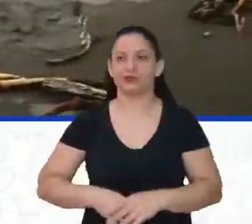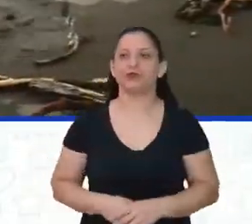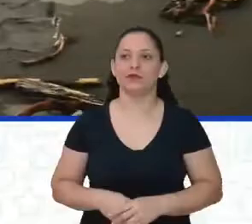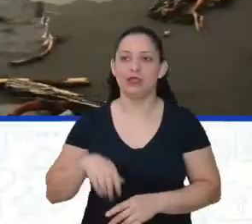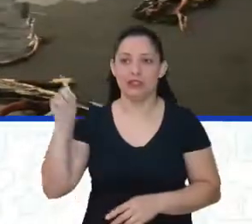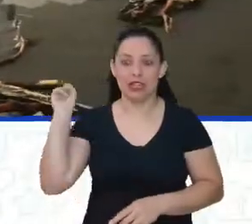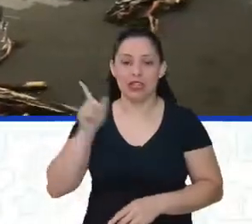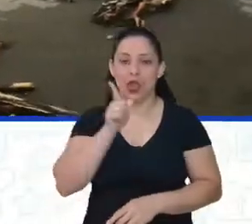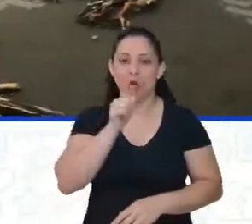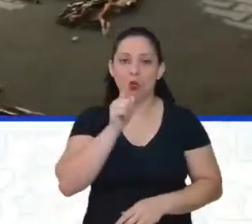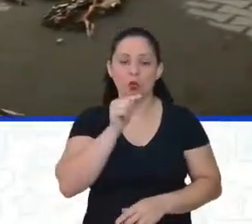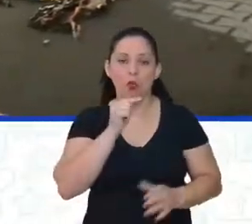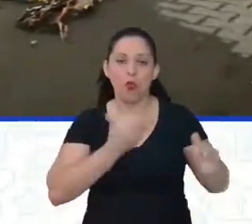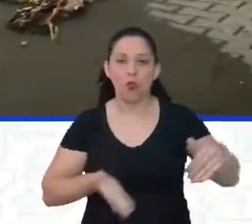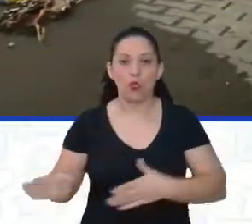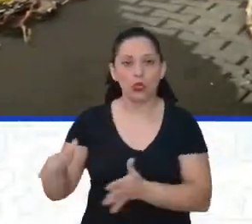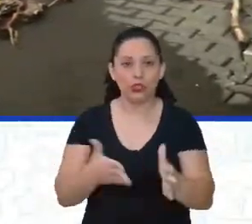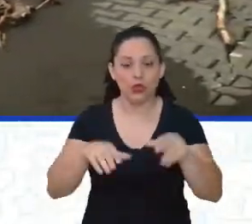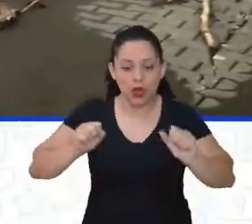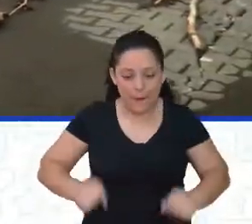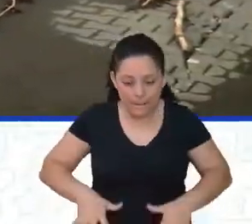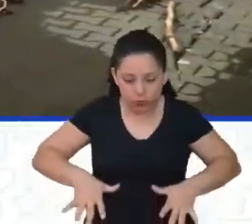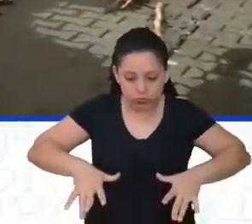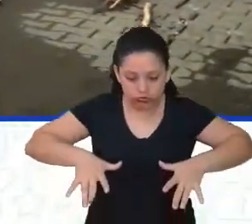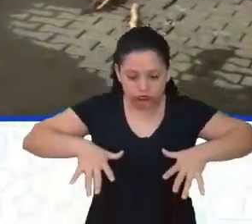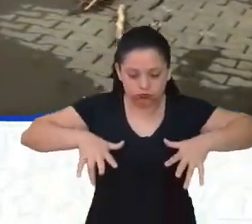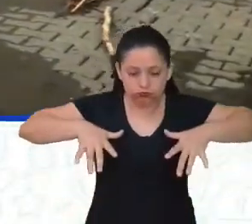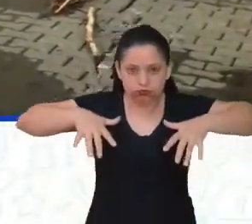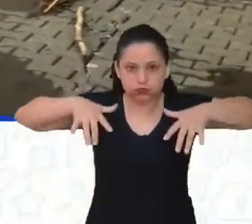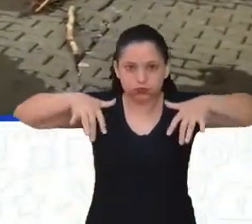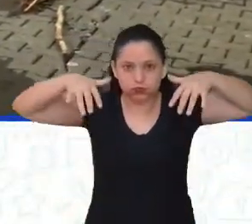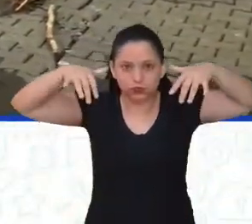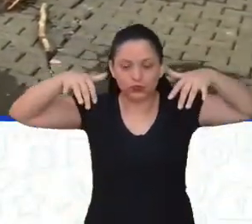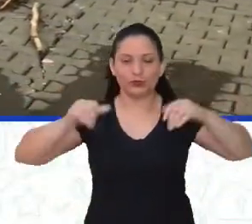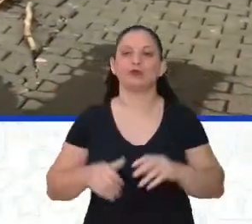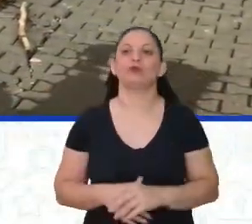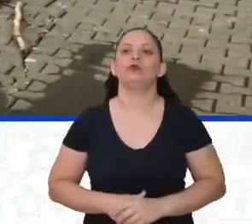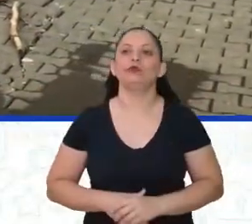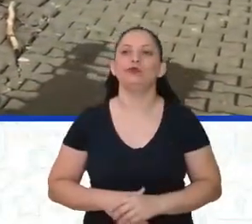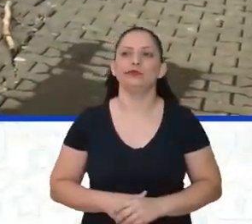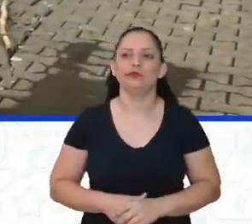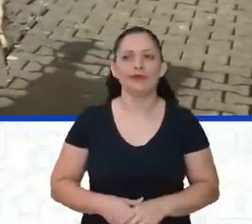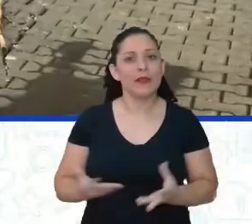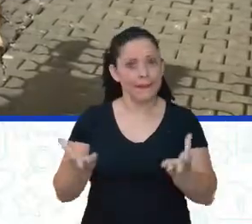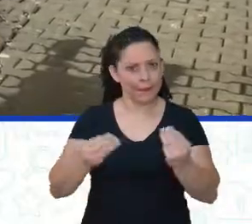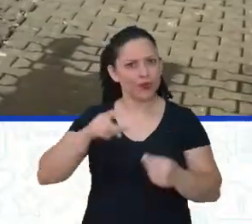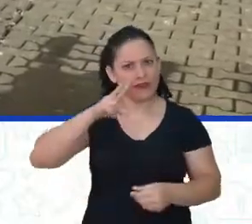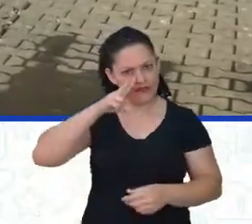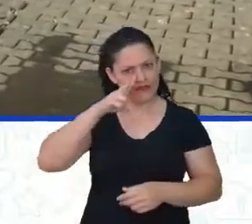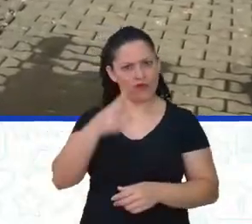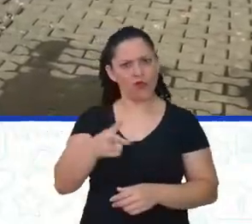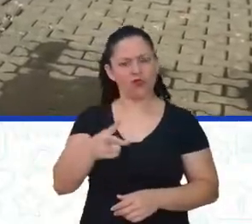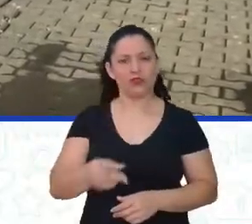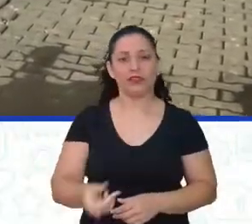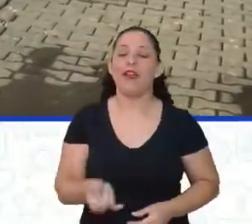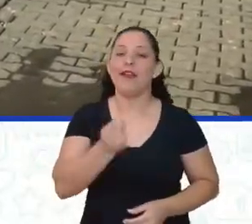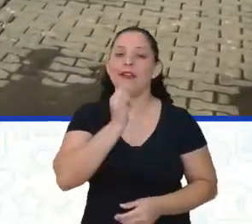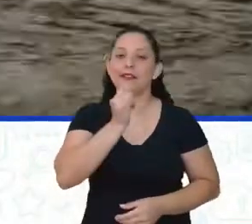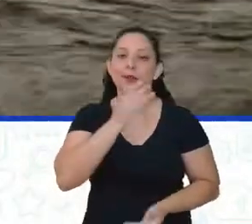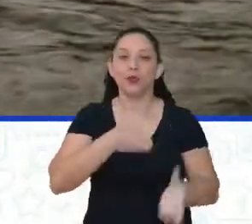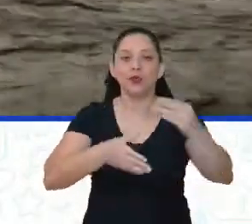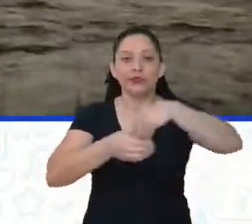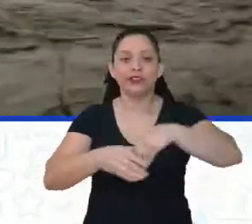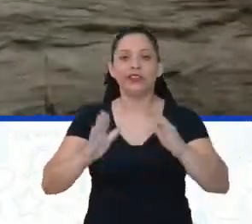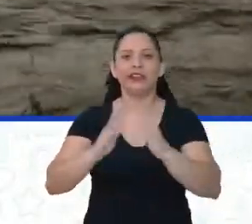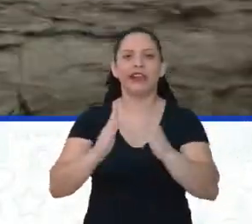encheu A bastante, né? água tem muita força, né? A gente Muita observa força. até, inclusive, nas infiltrações, quando ocorre dentro de casa